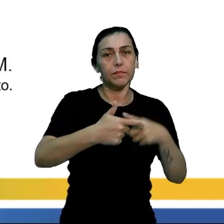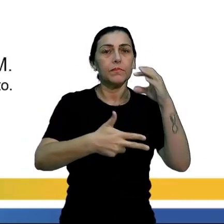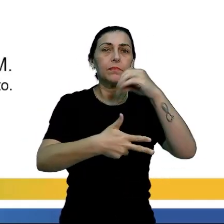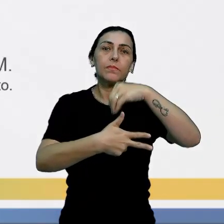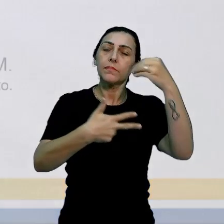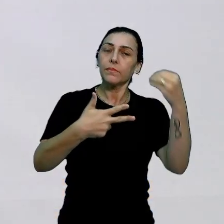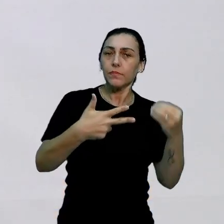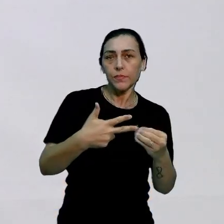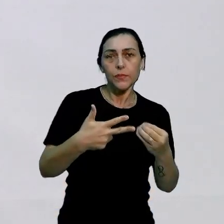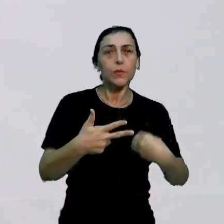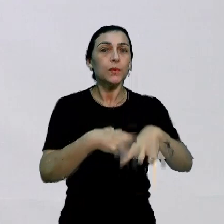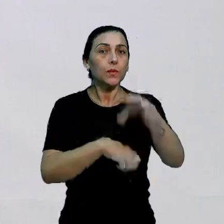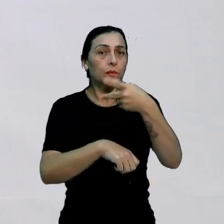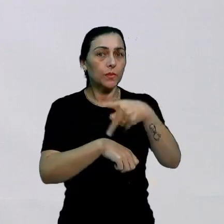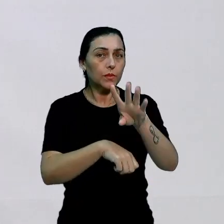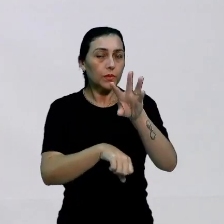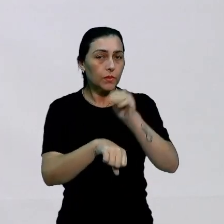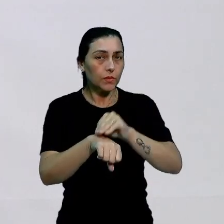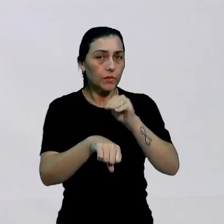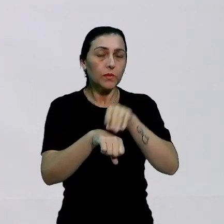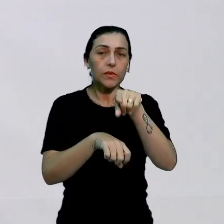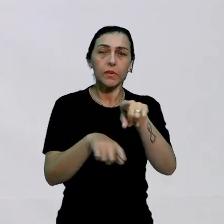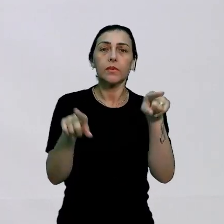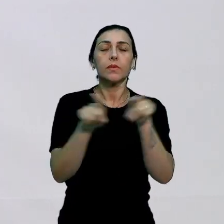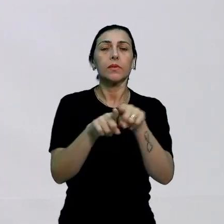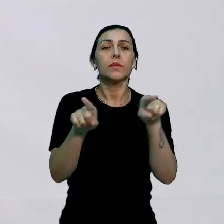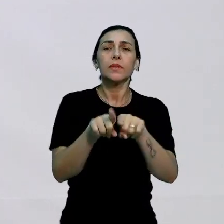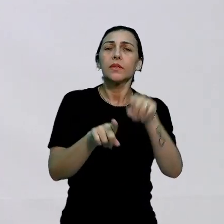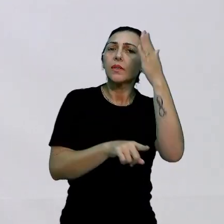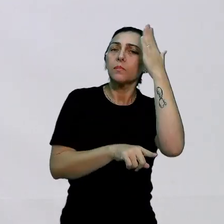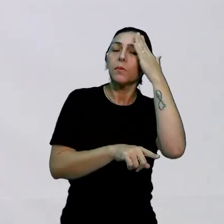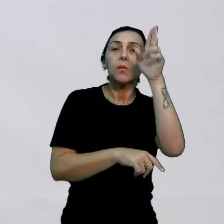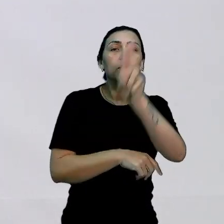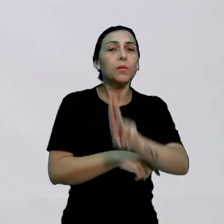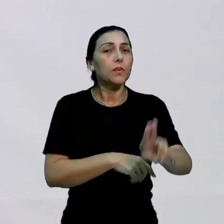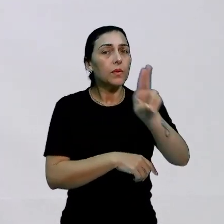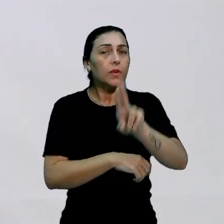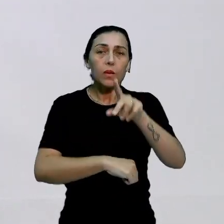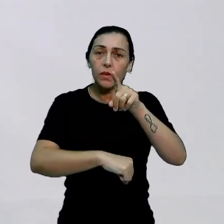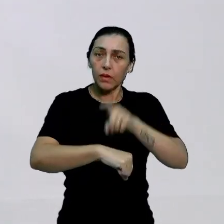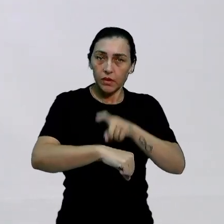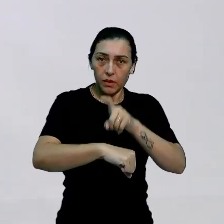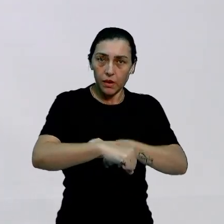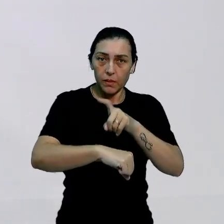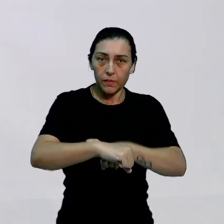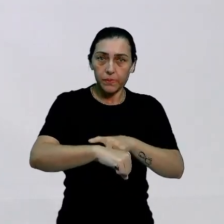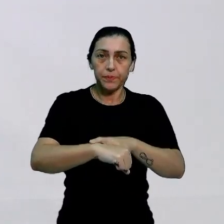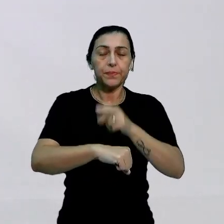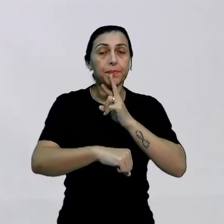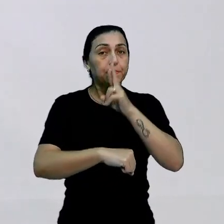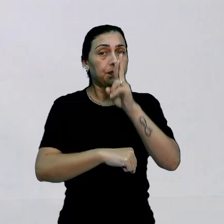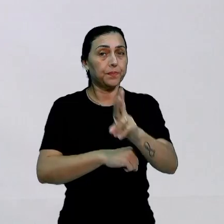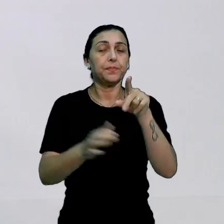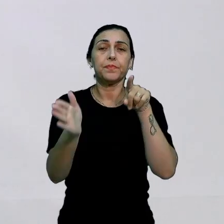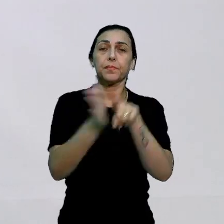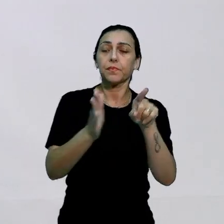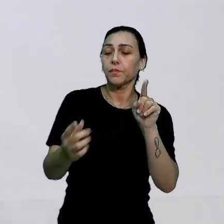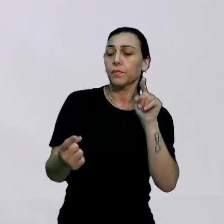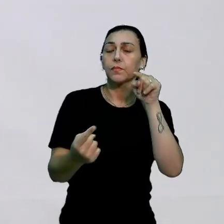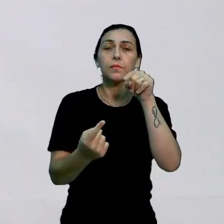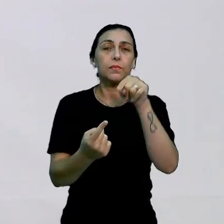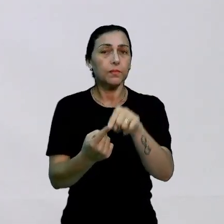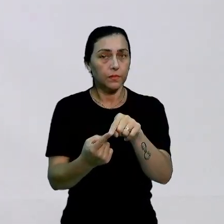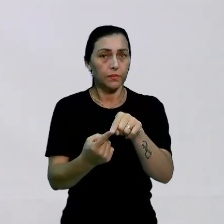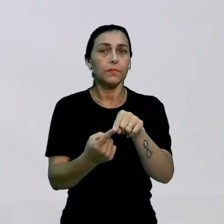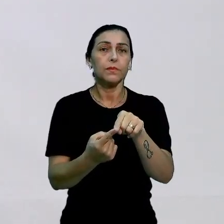além do seu conhecimento, galera, é você também saber otimizar o seu tempo, né? Você resolver as questões com